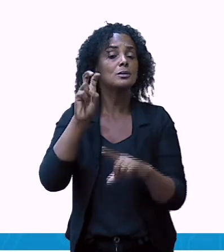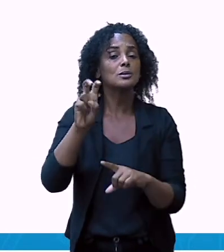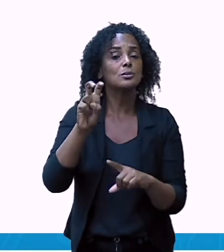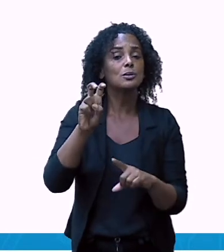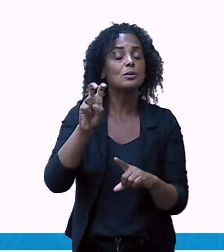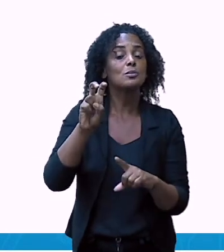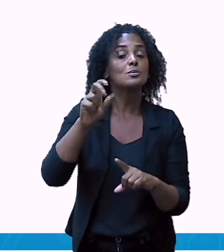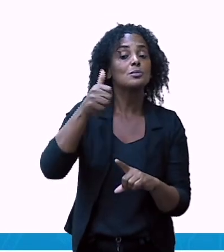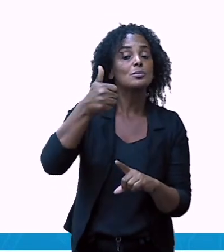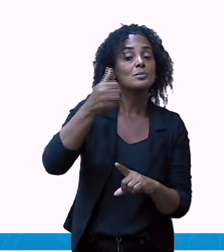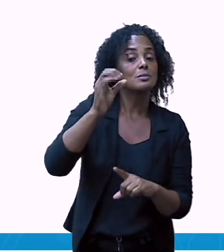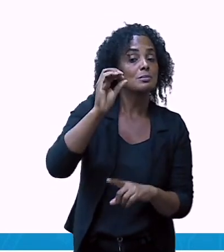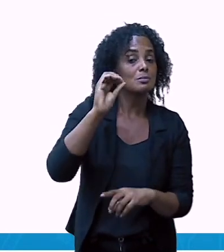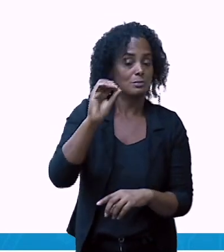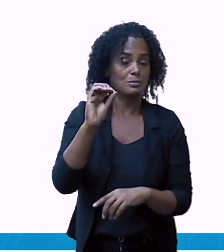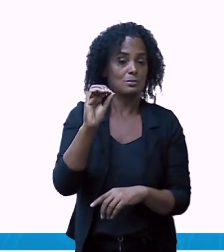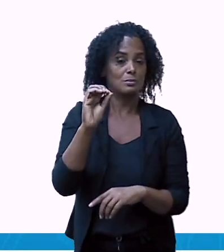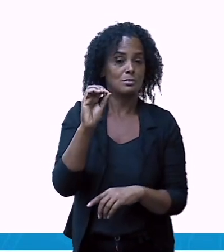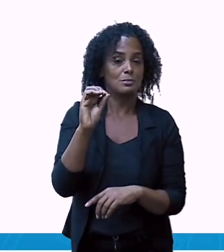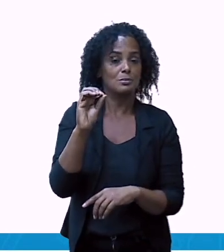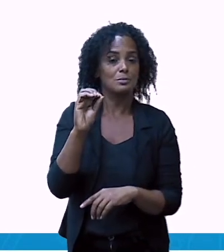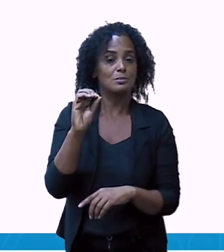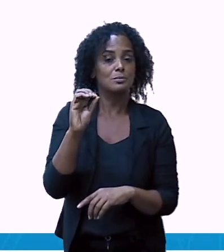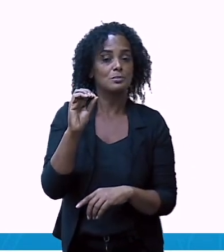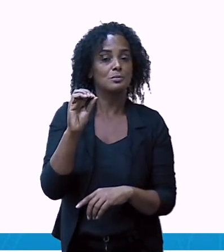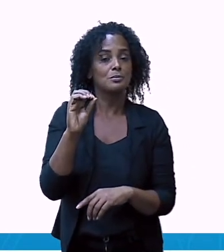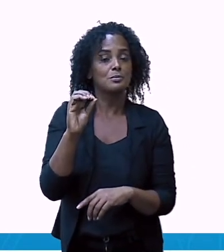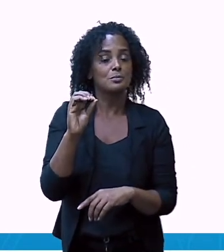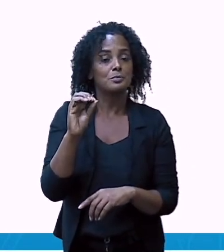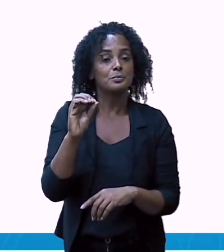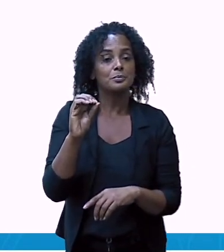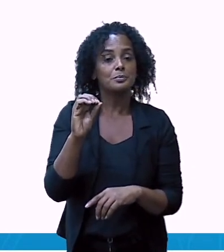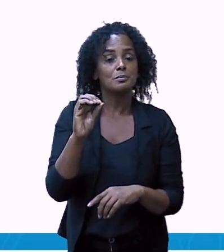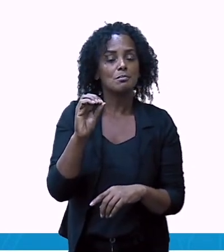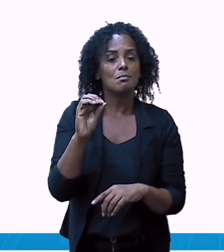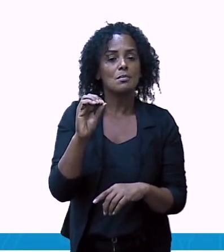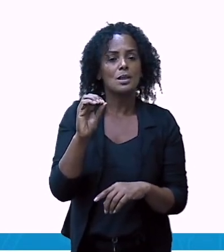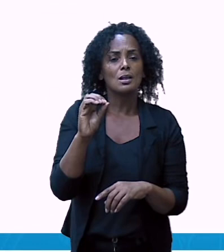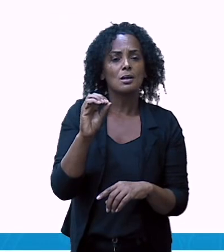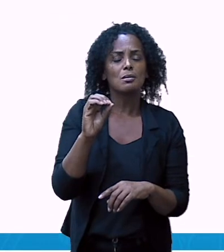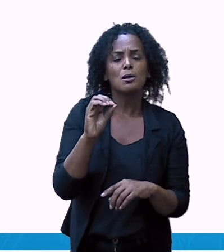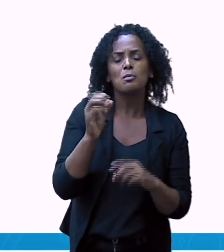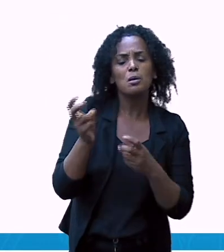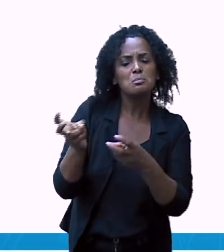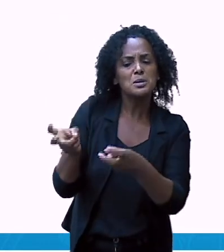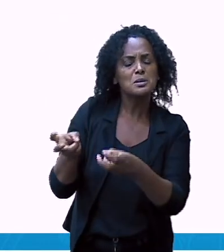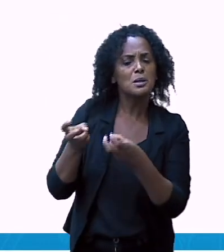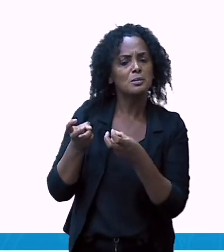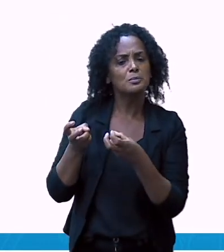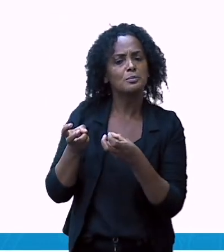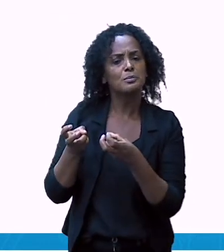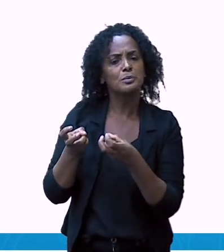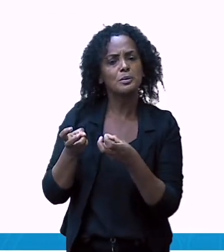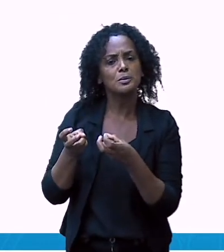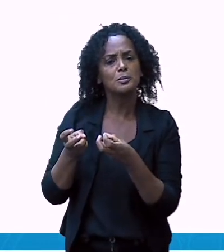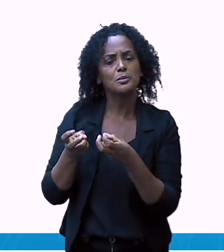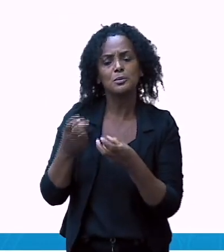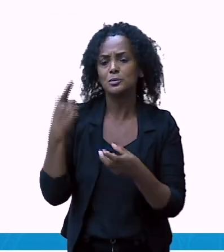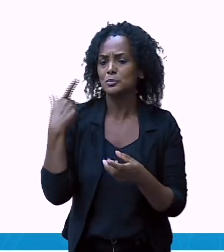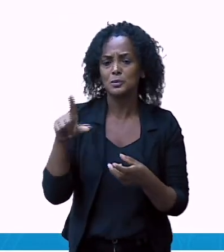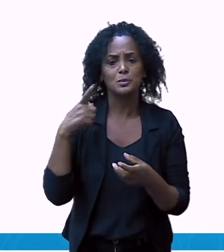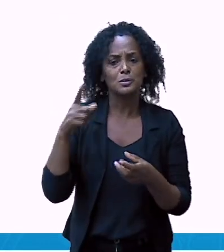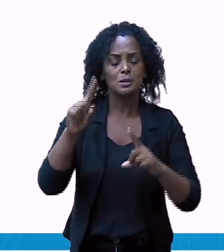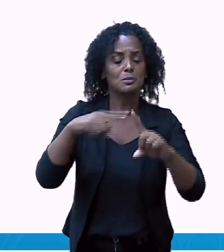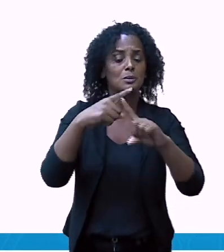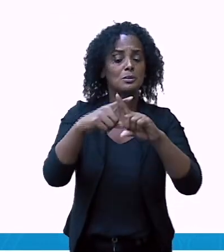vezes 5 são 10. Agora, analisando a expressão, eu não tenho outra